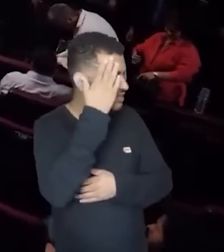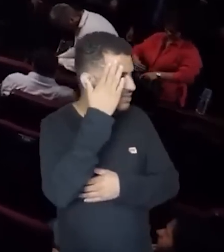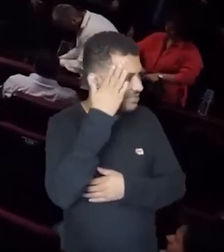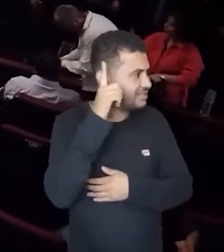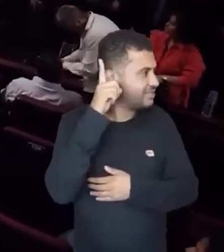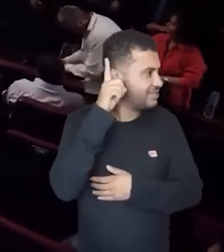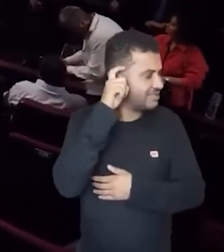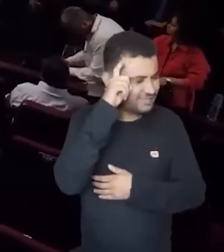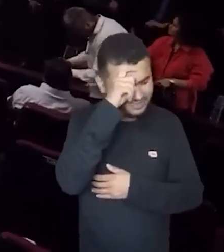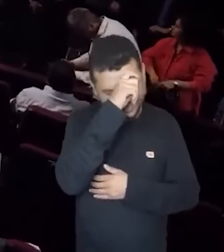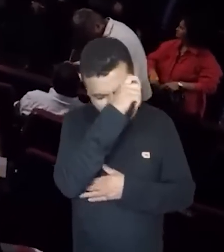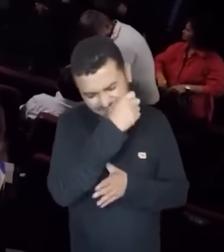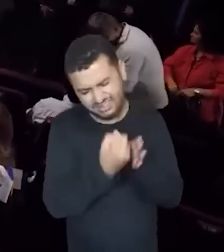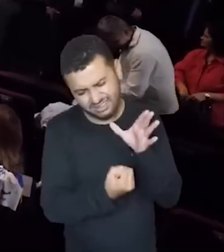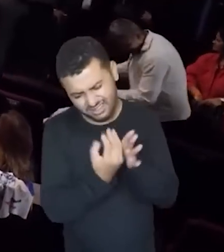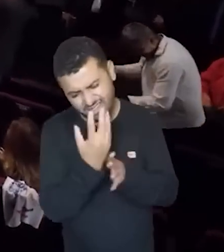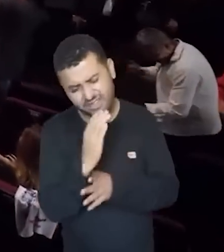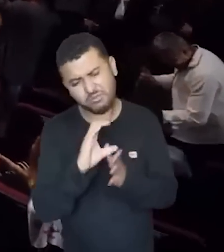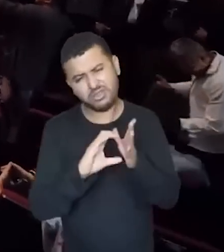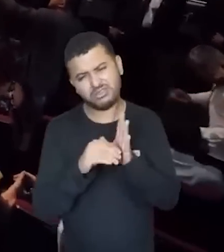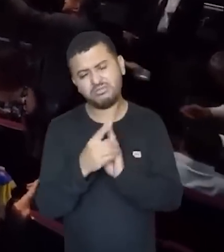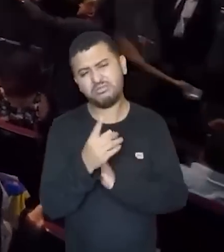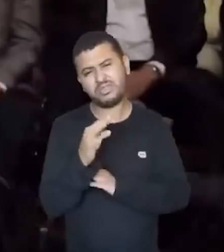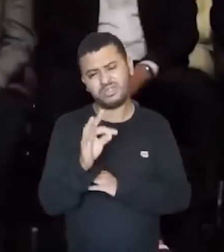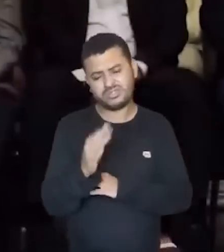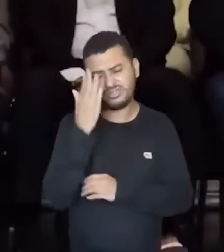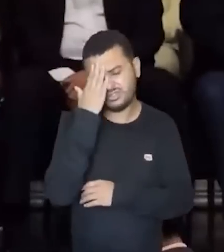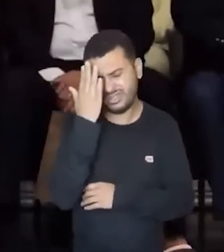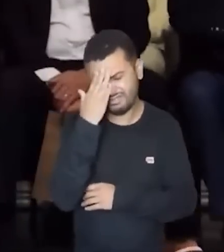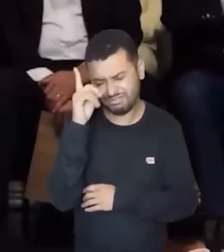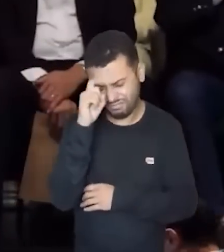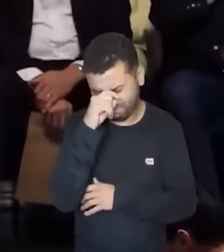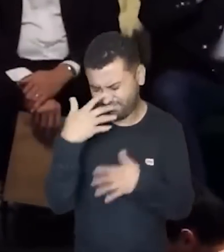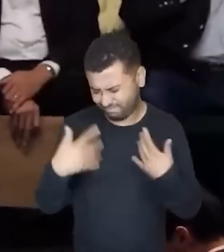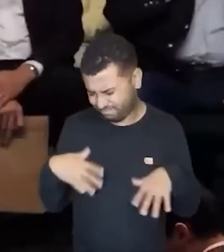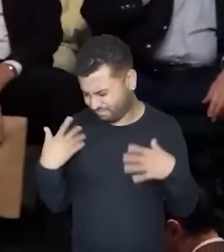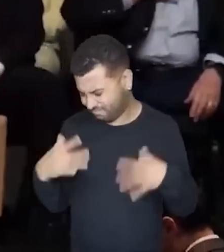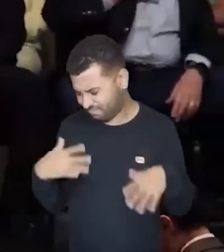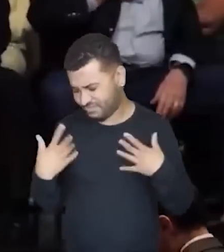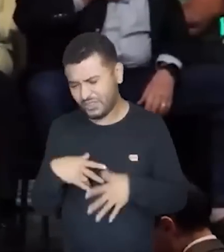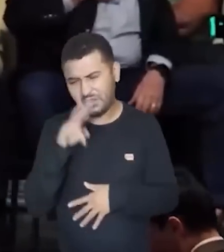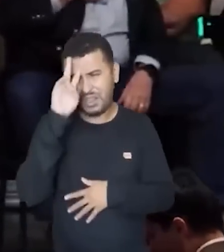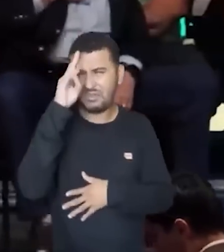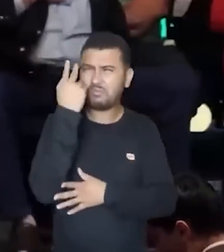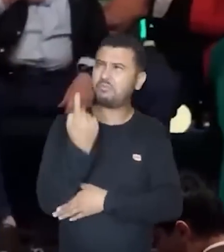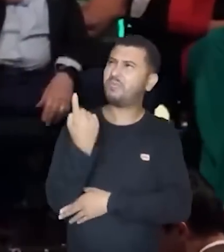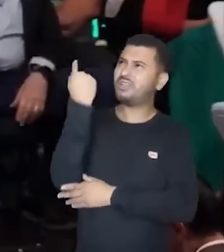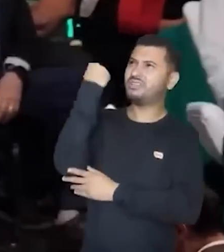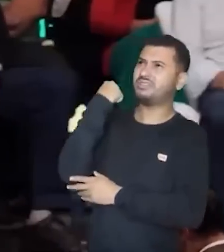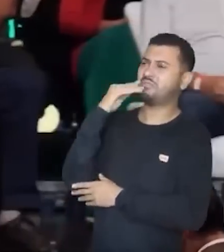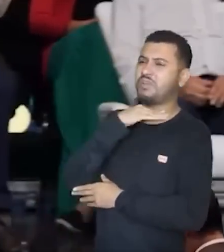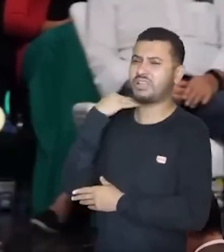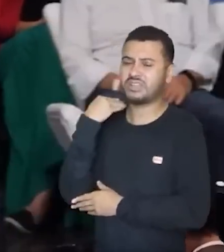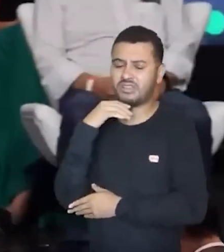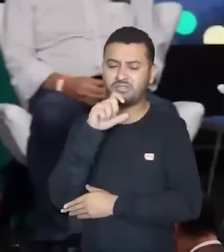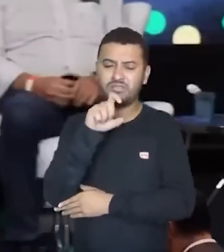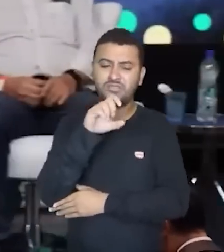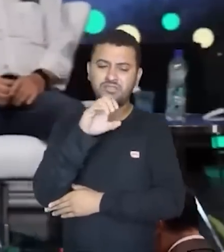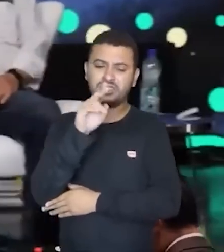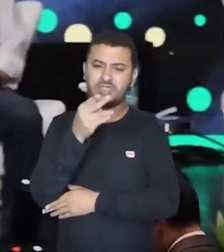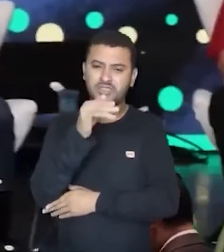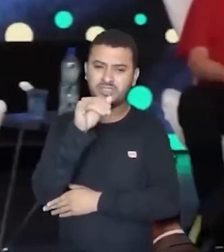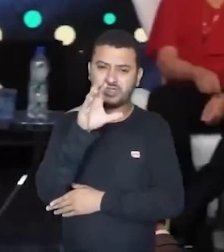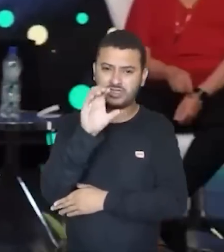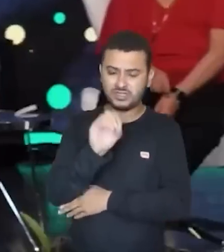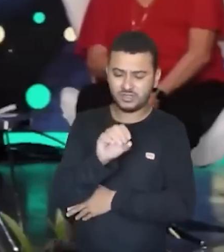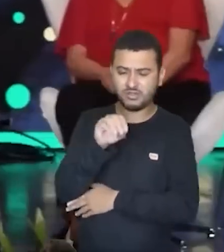criar. Eu sei o quanto foi difícil. Eu lembro quando mataram o Chico Mendes, eu estava em Cabo Frio